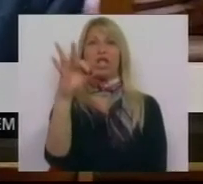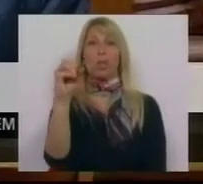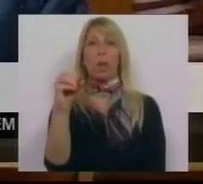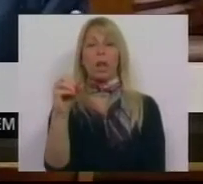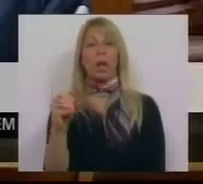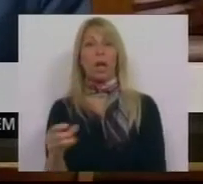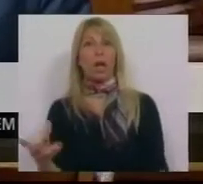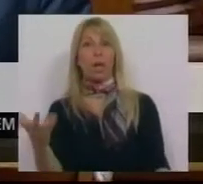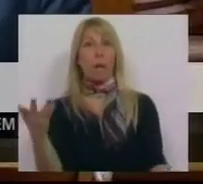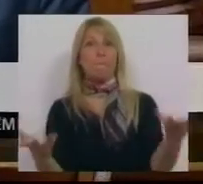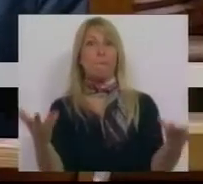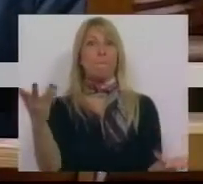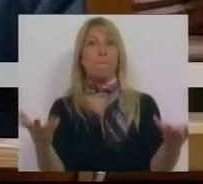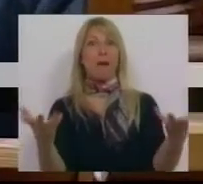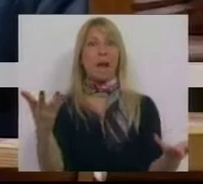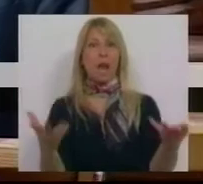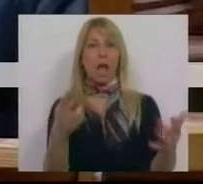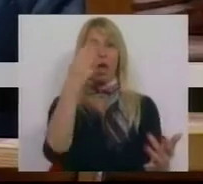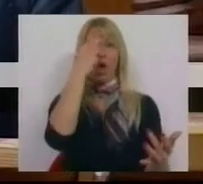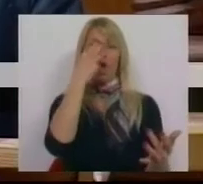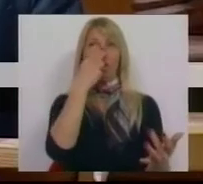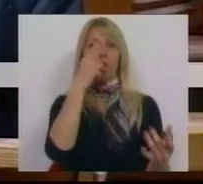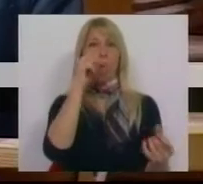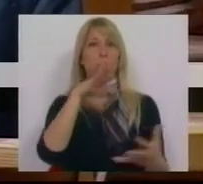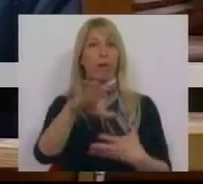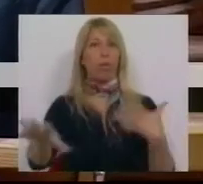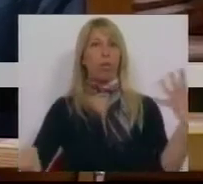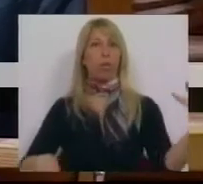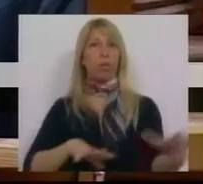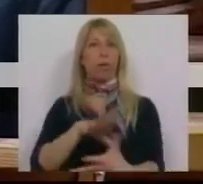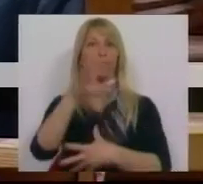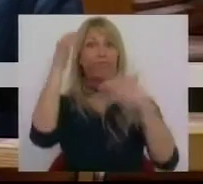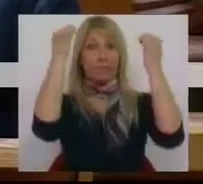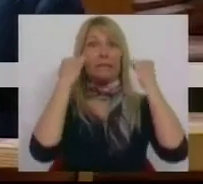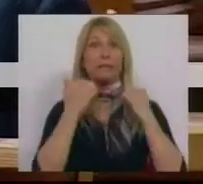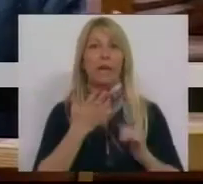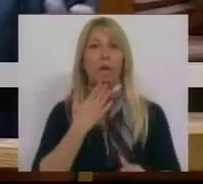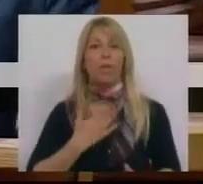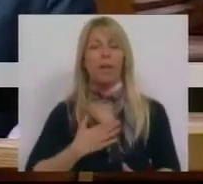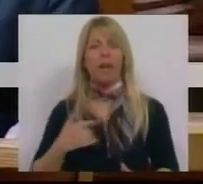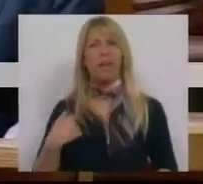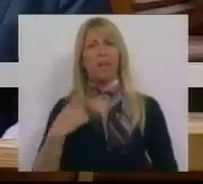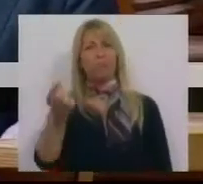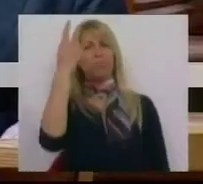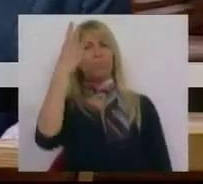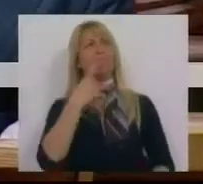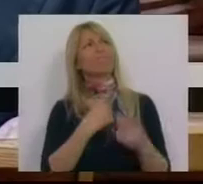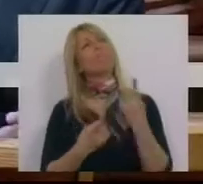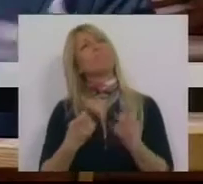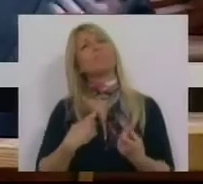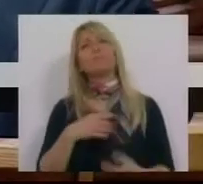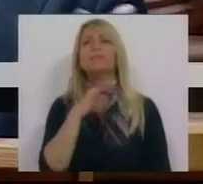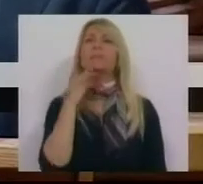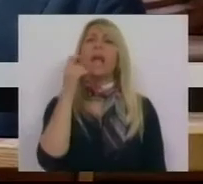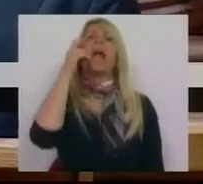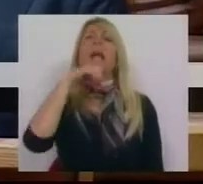enfim, estes paralelos históricos são sempre pantanosos e enganosos. Eu perguntei-me a mim próprio, por curiosidade, quem seria o